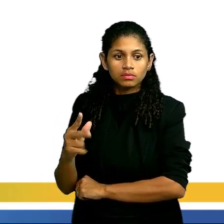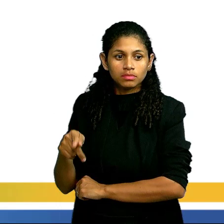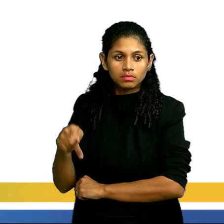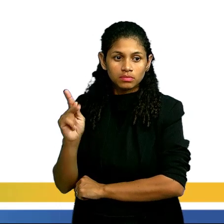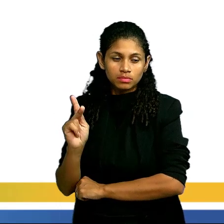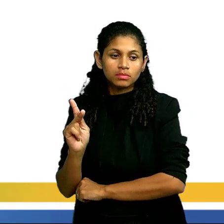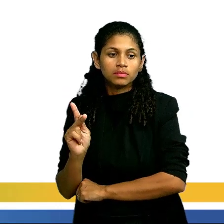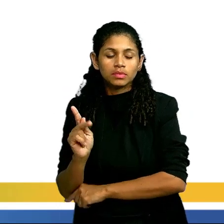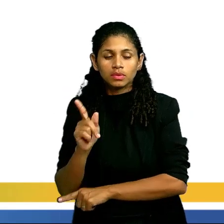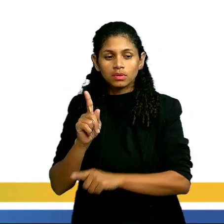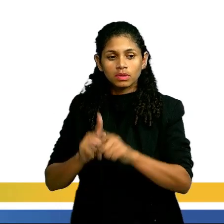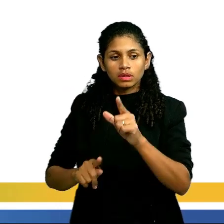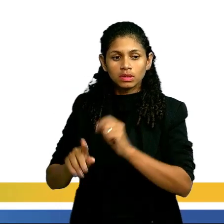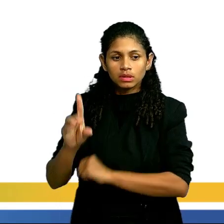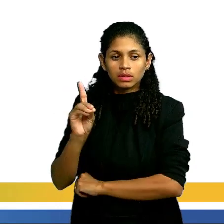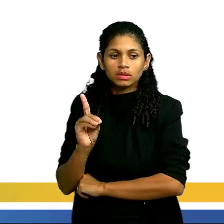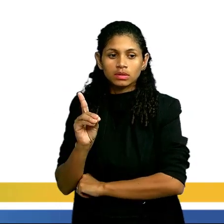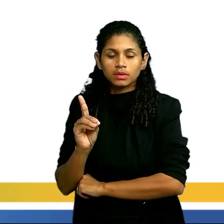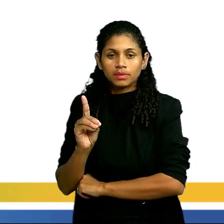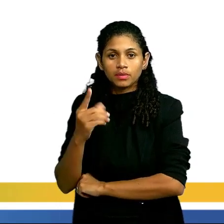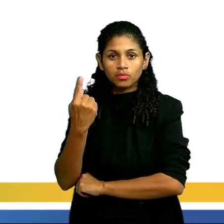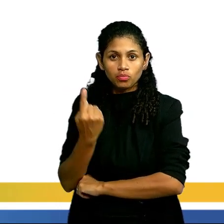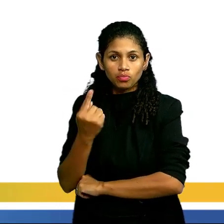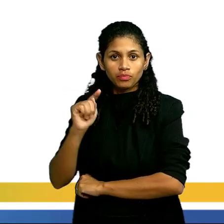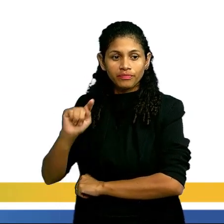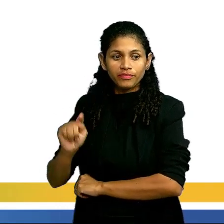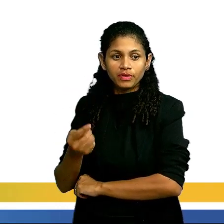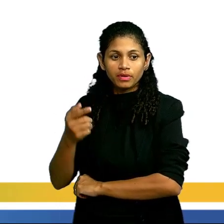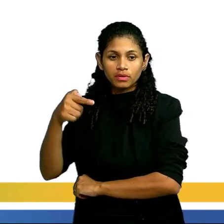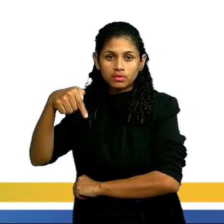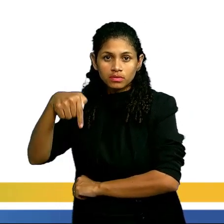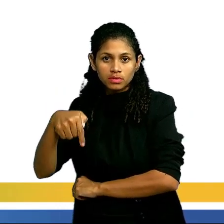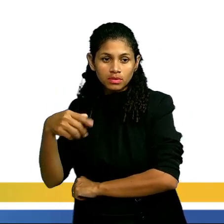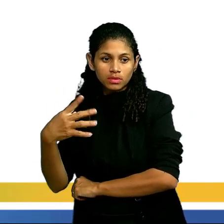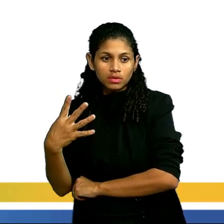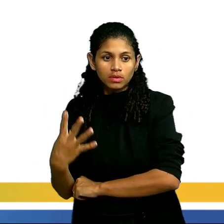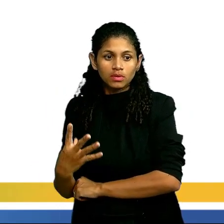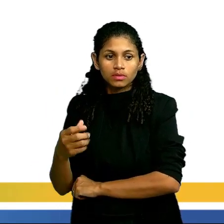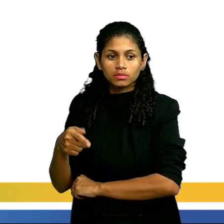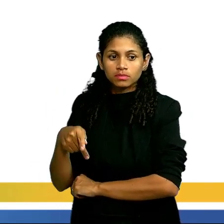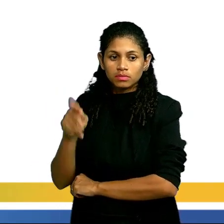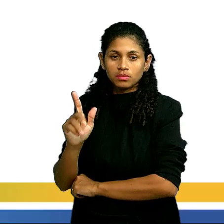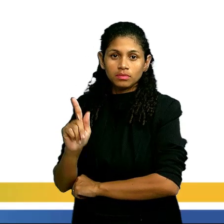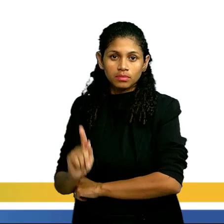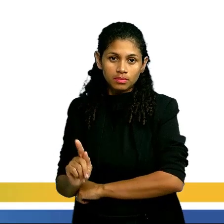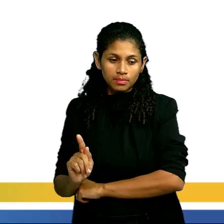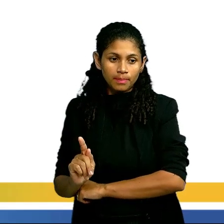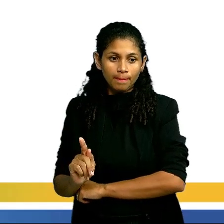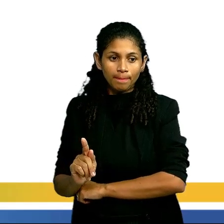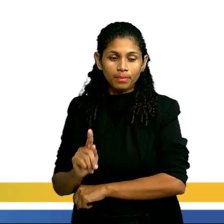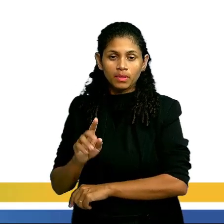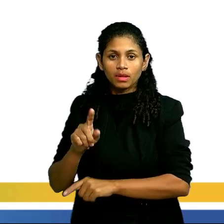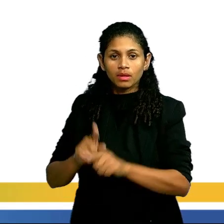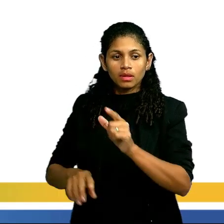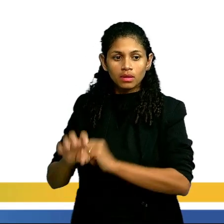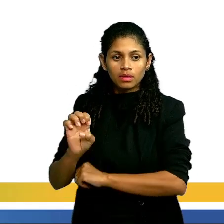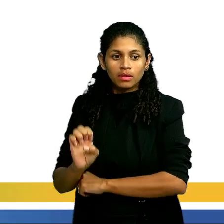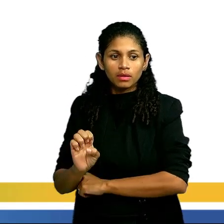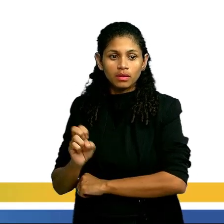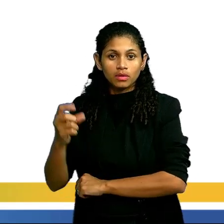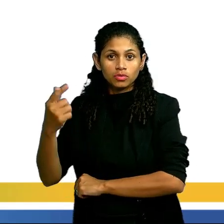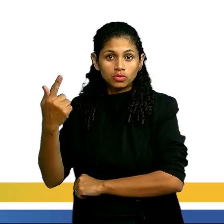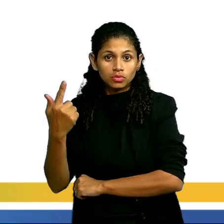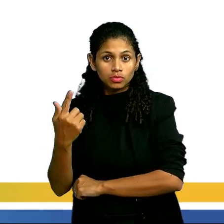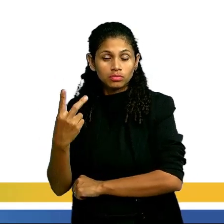1,52 kg de reajunte vermelho. Na letra D, 1,74 quilos de reajunte vermelho. E na